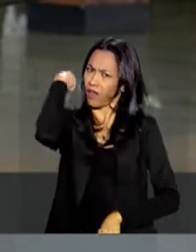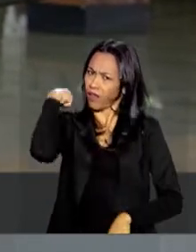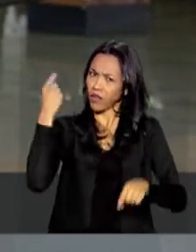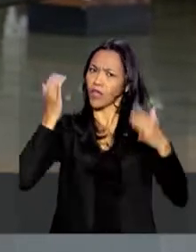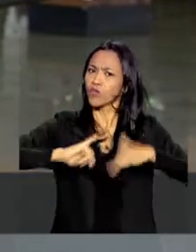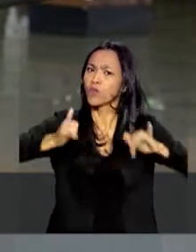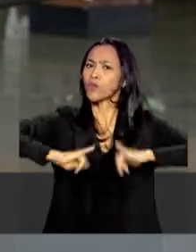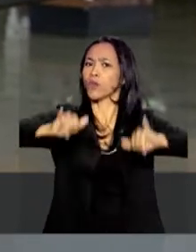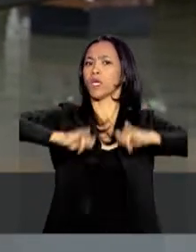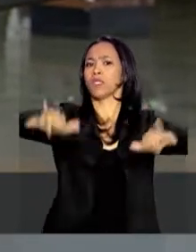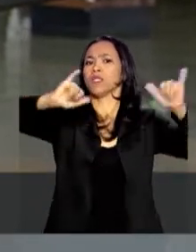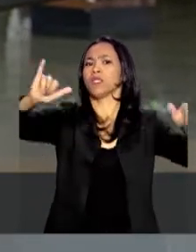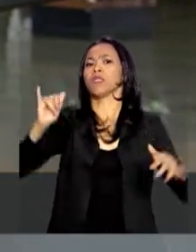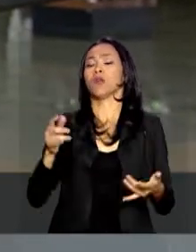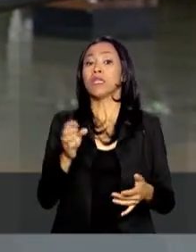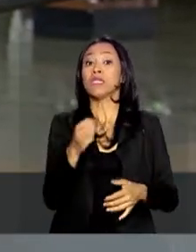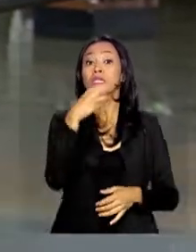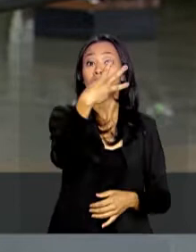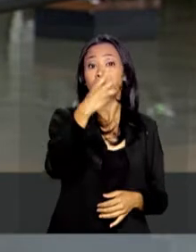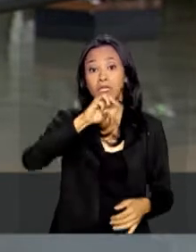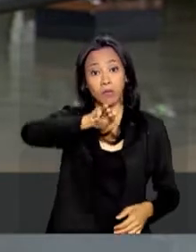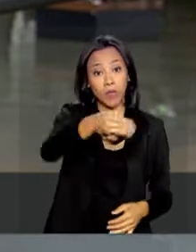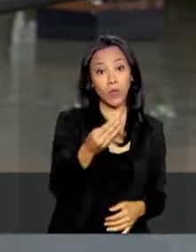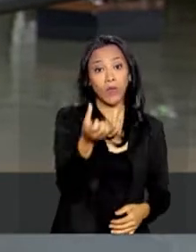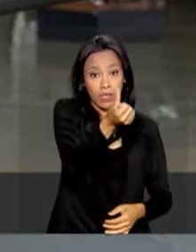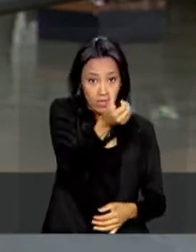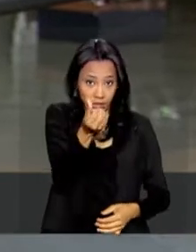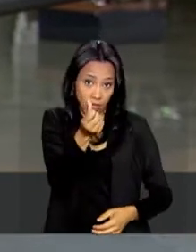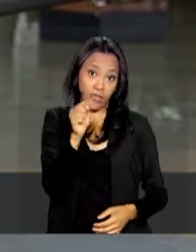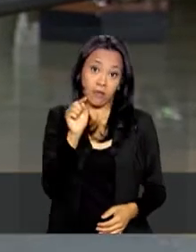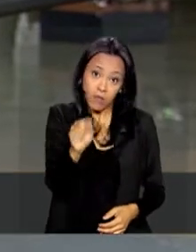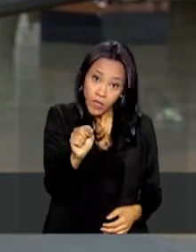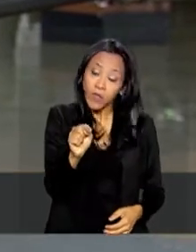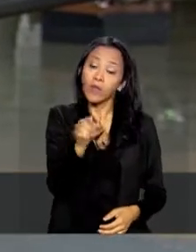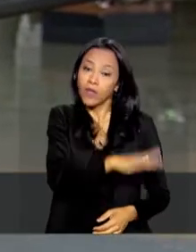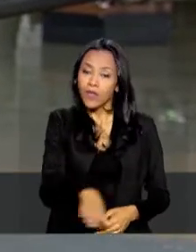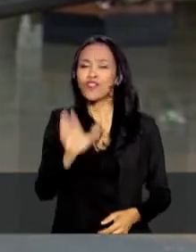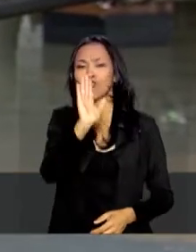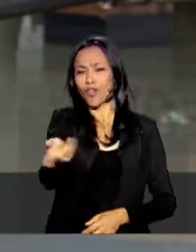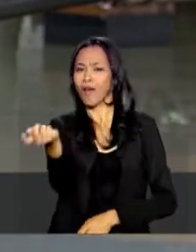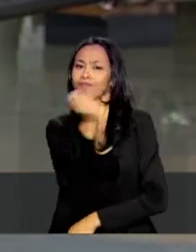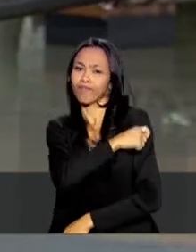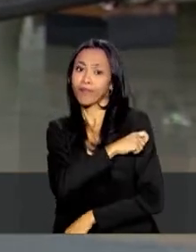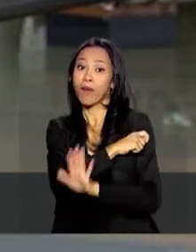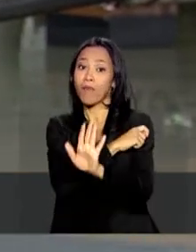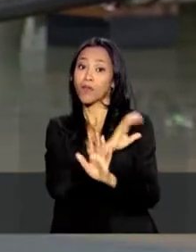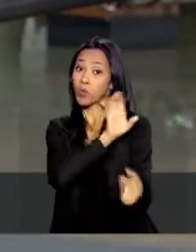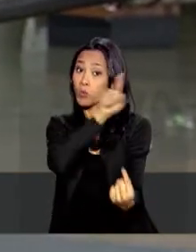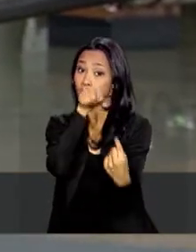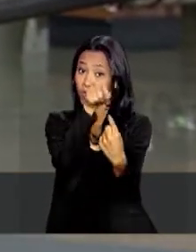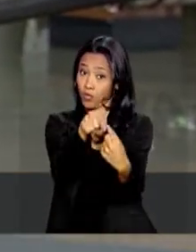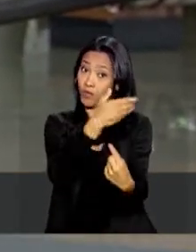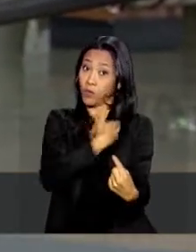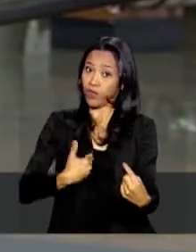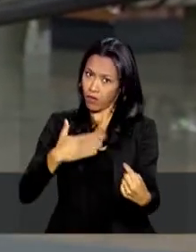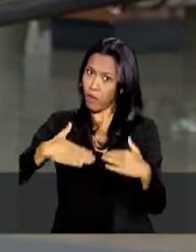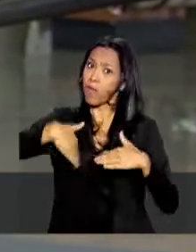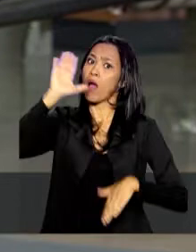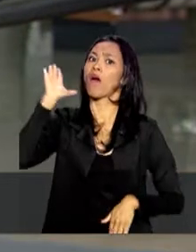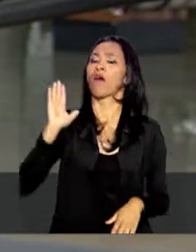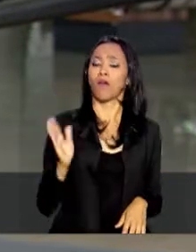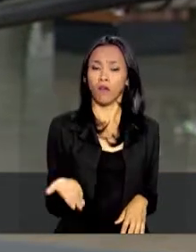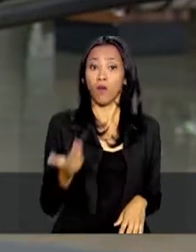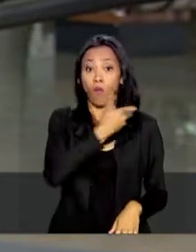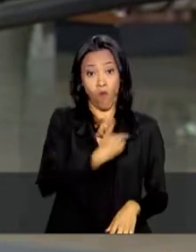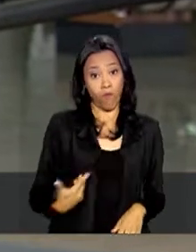cerca de três milhões e 600 mil crianças já foram vacinadas mas a meta do governo é muito maior o